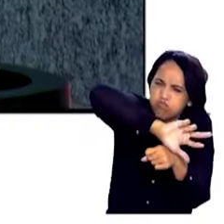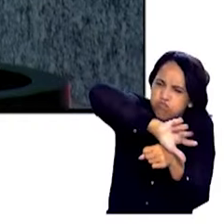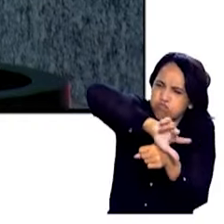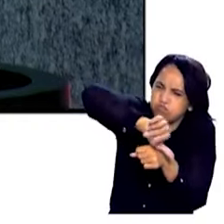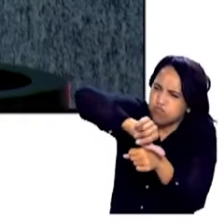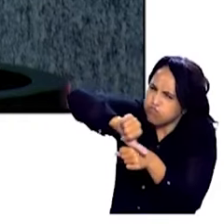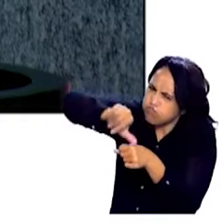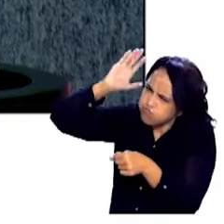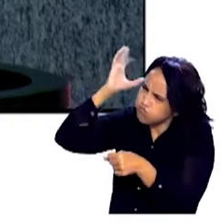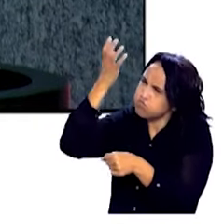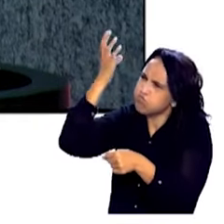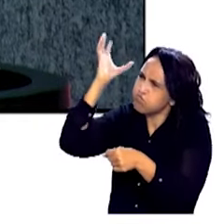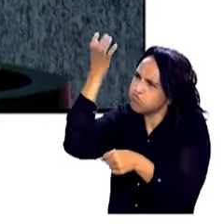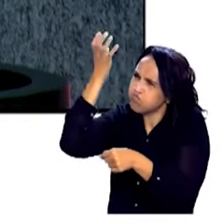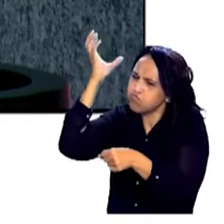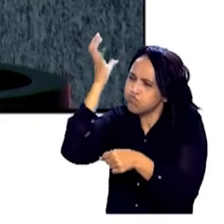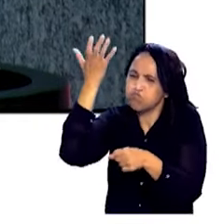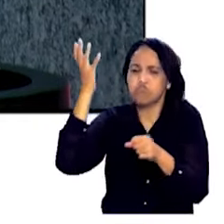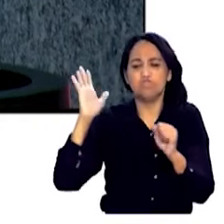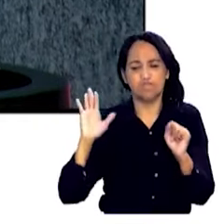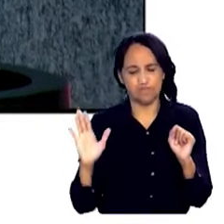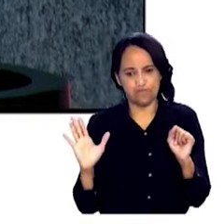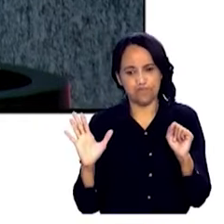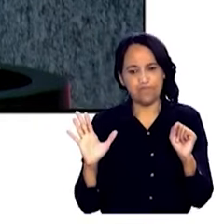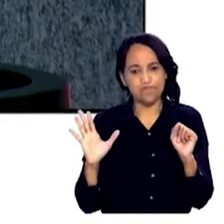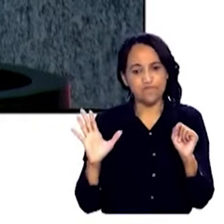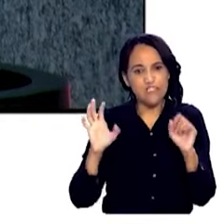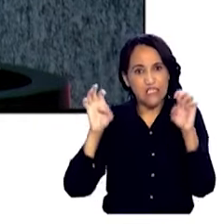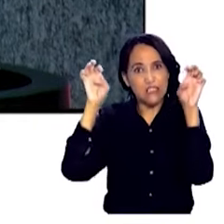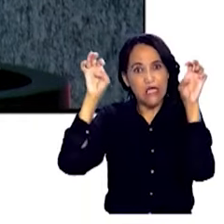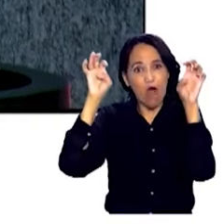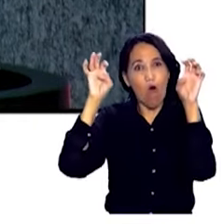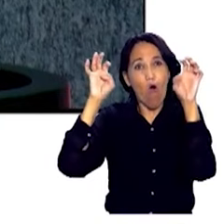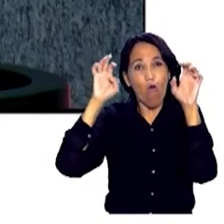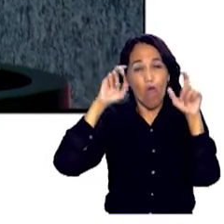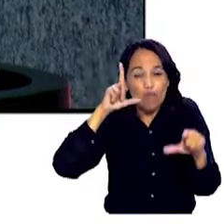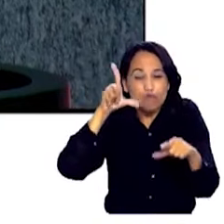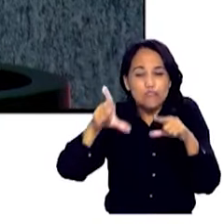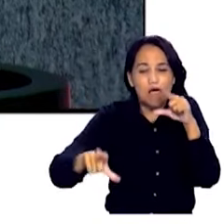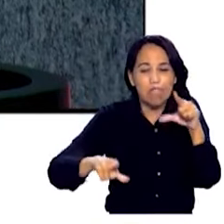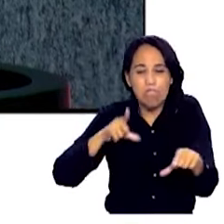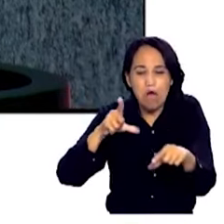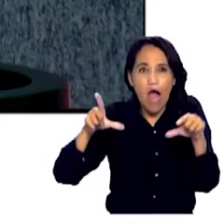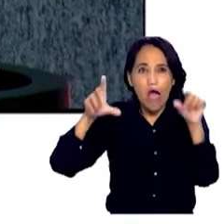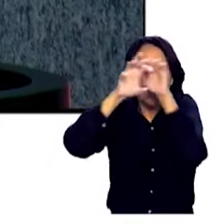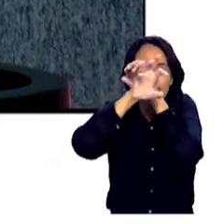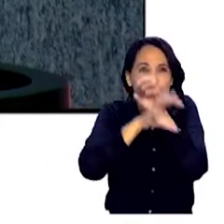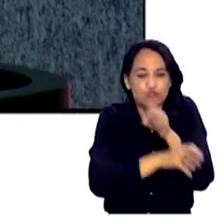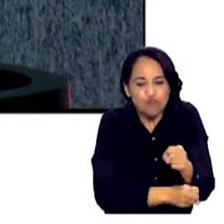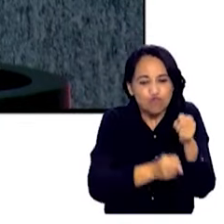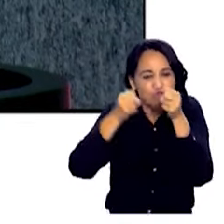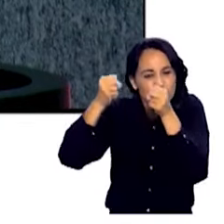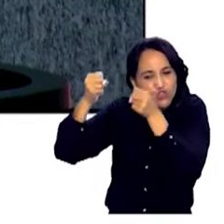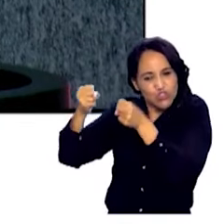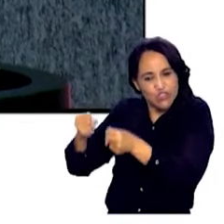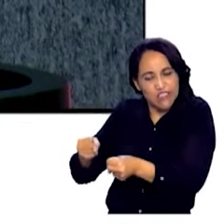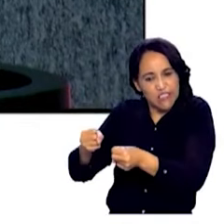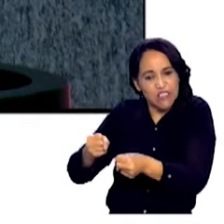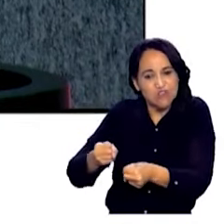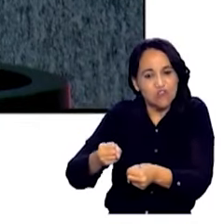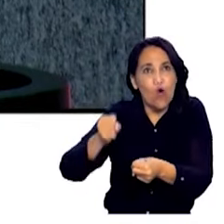isso com todas as decisões eu acho que a estrutura a função e o poder do STJ do STF vão ser muito bem servido se